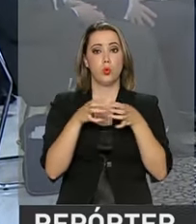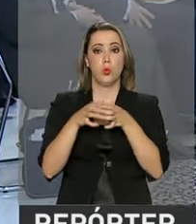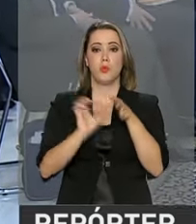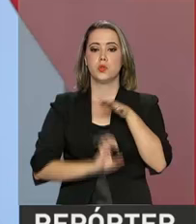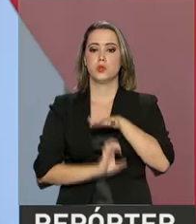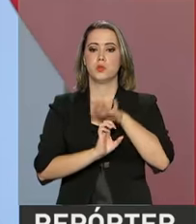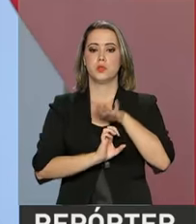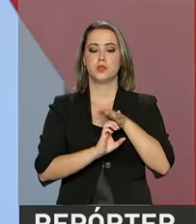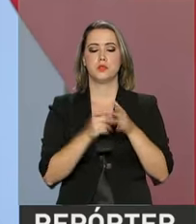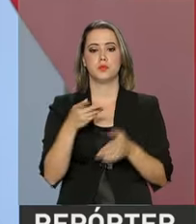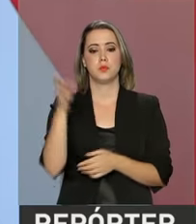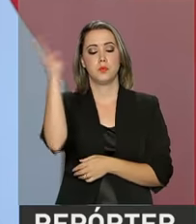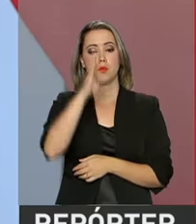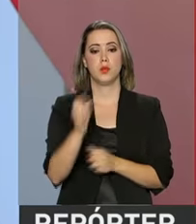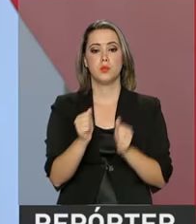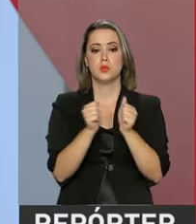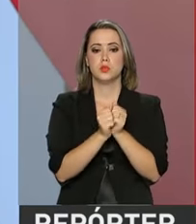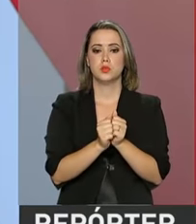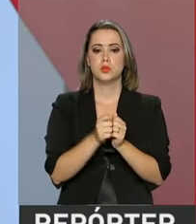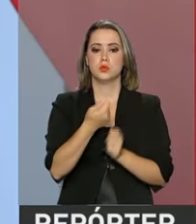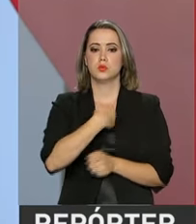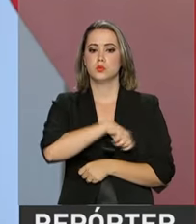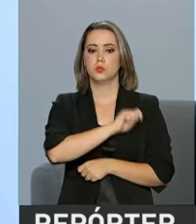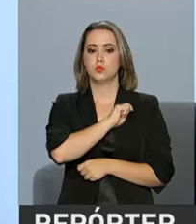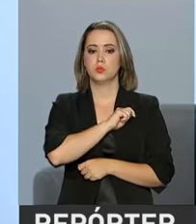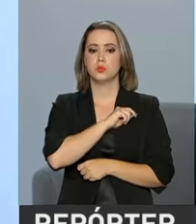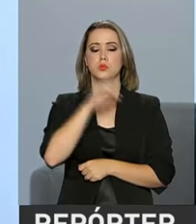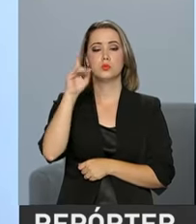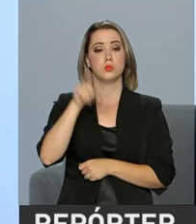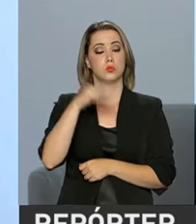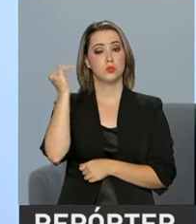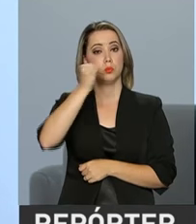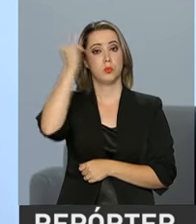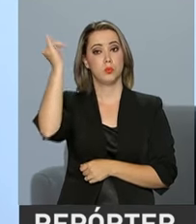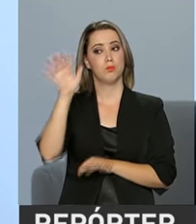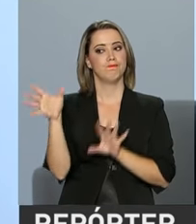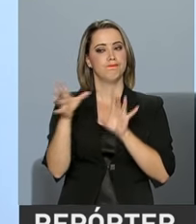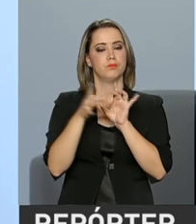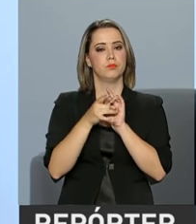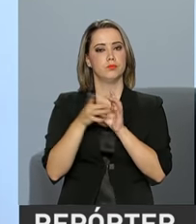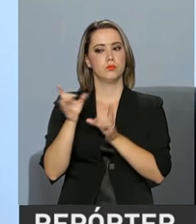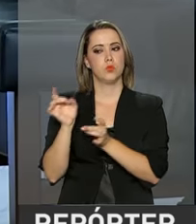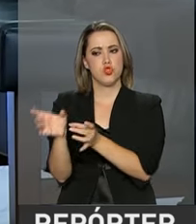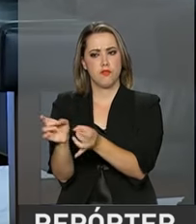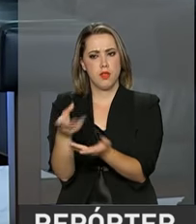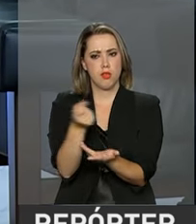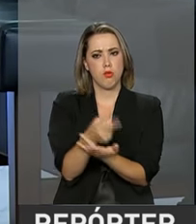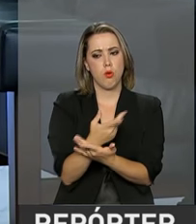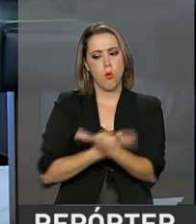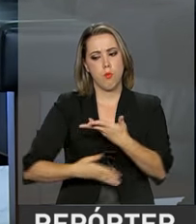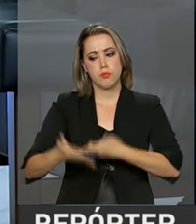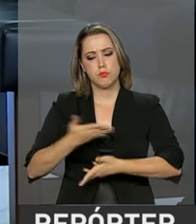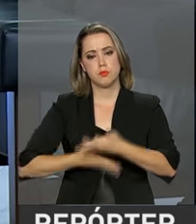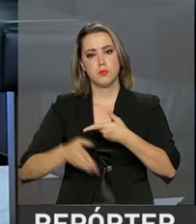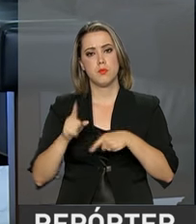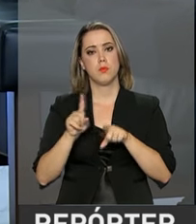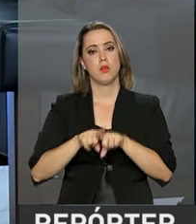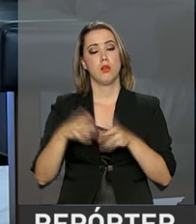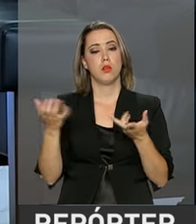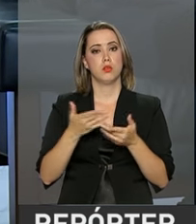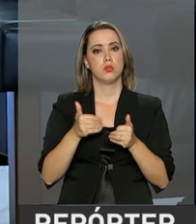empresários brasil espanha são importantes parceiros de negócios e um dos objetivos da visita é ampliar